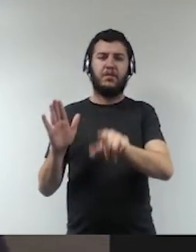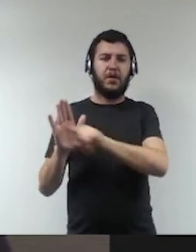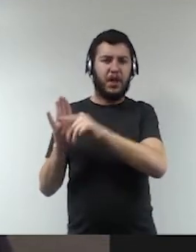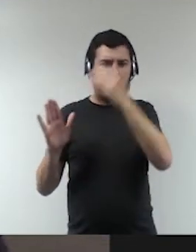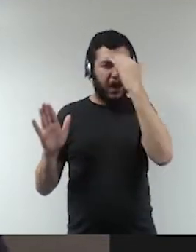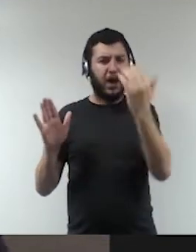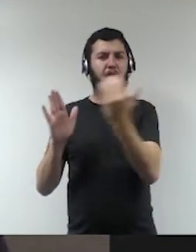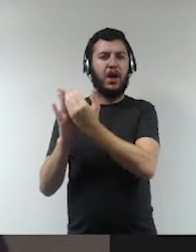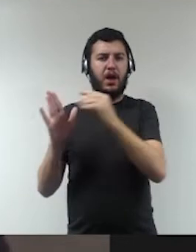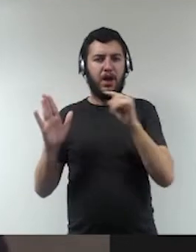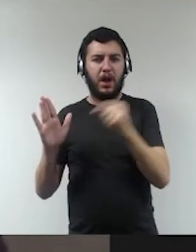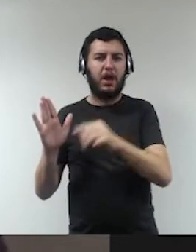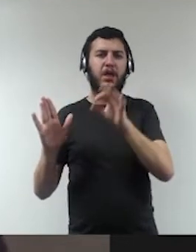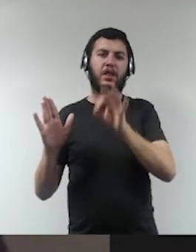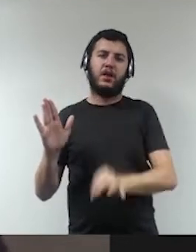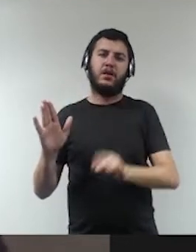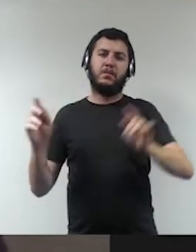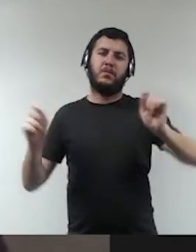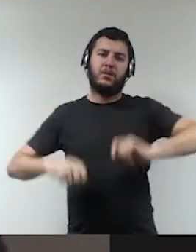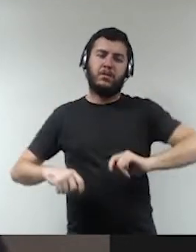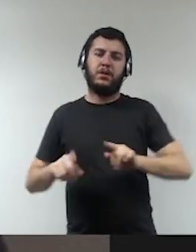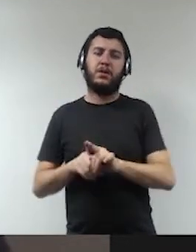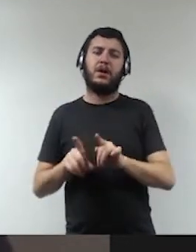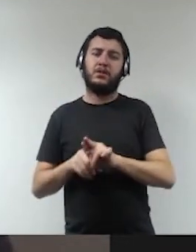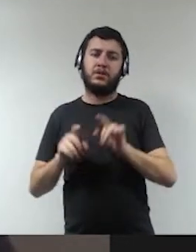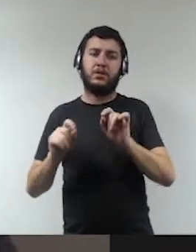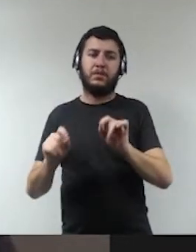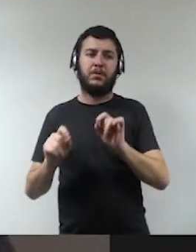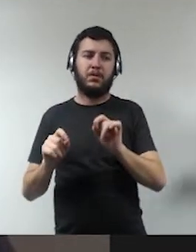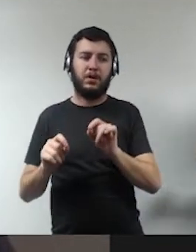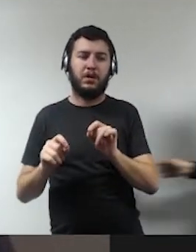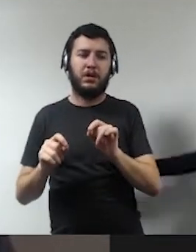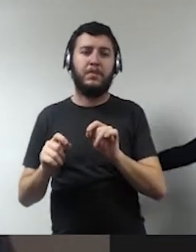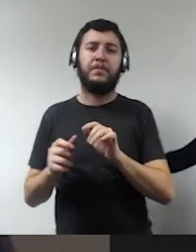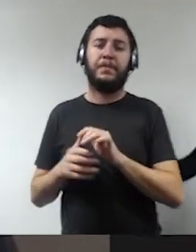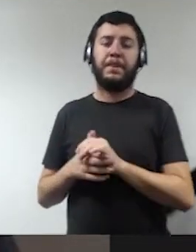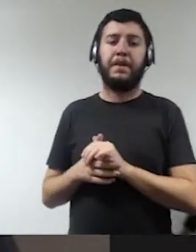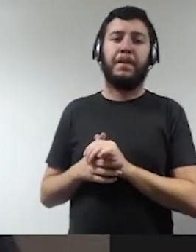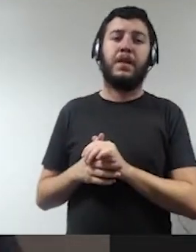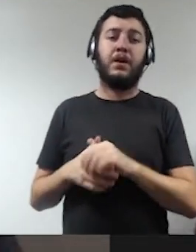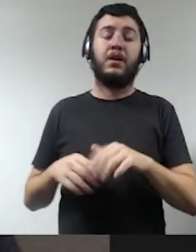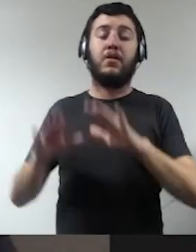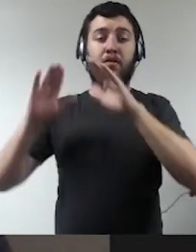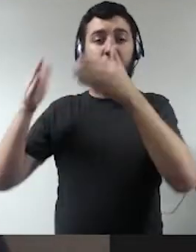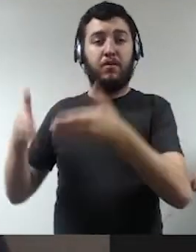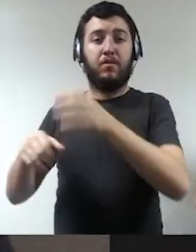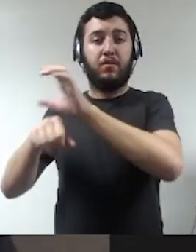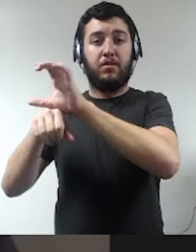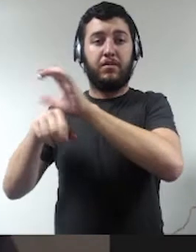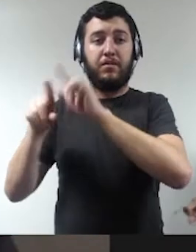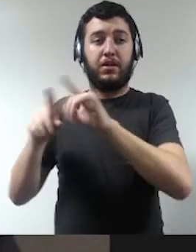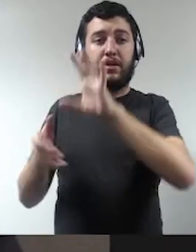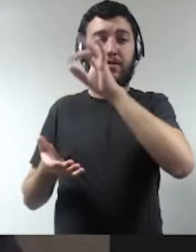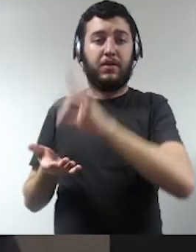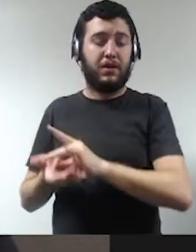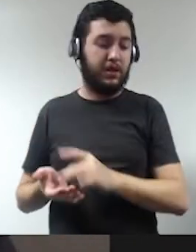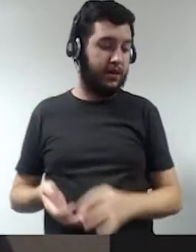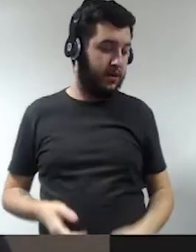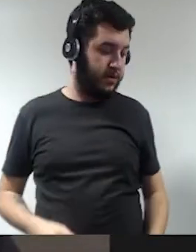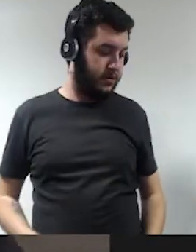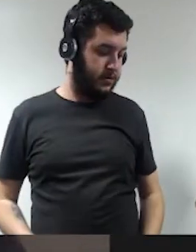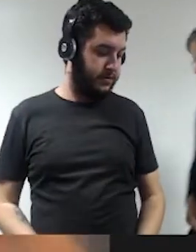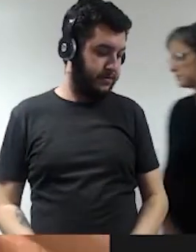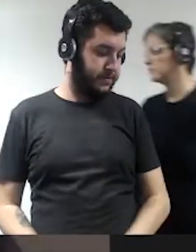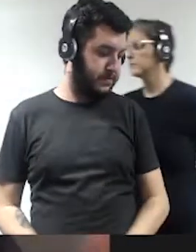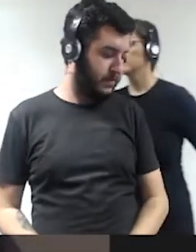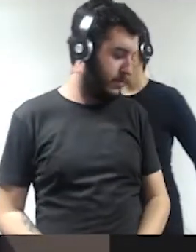possibilidade dentro dos ditames constitucionais. A bem da verdade, todos nós aqui sabemos,